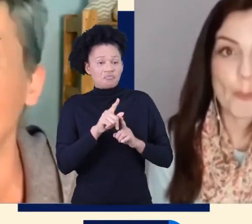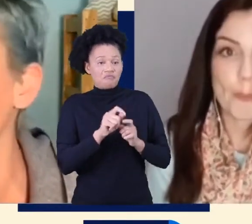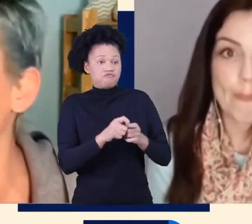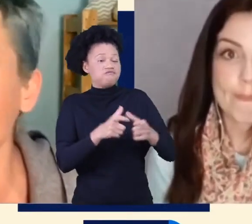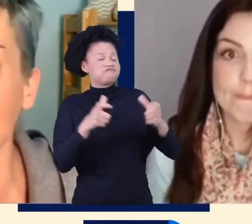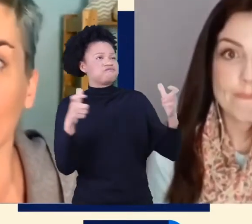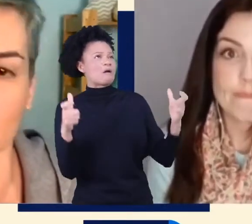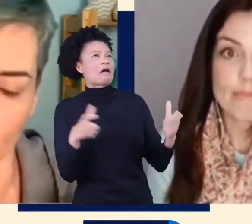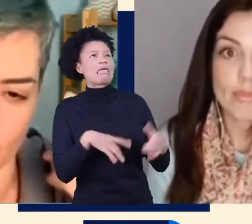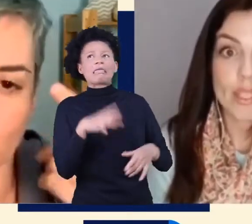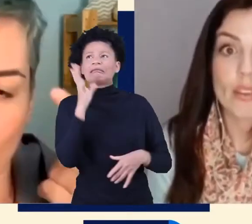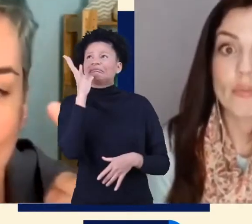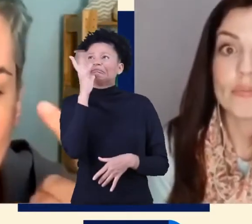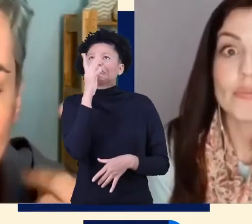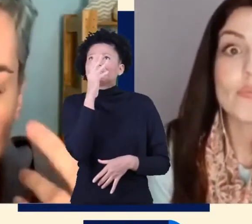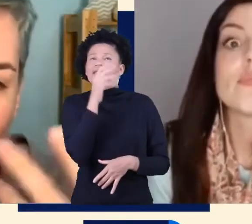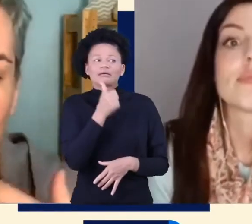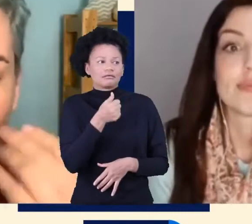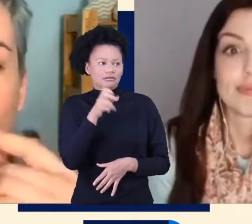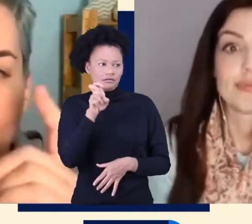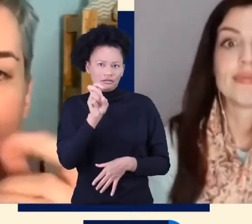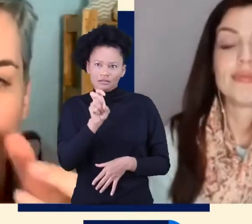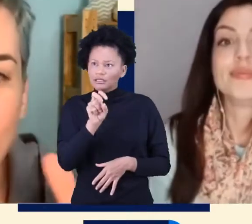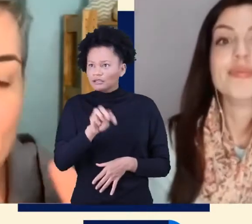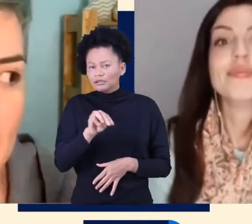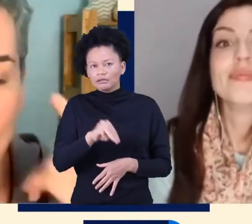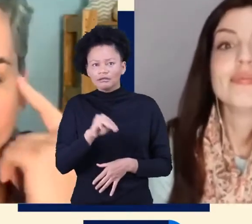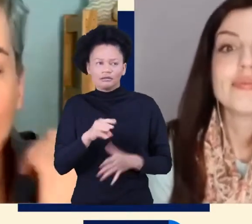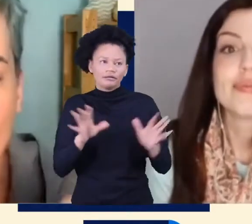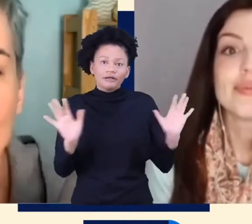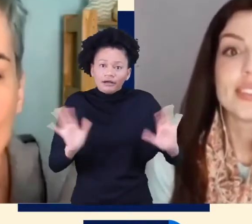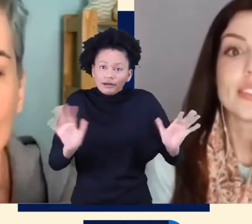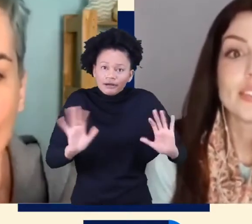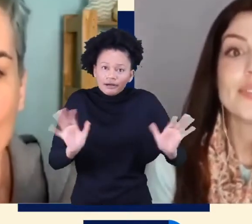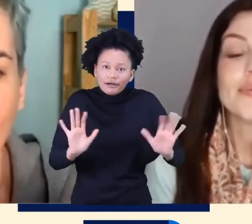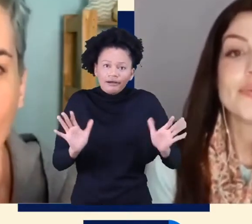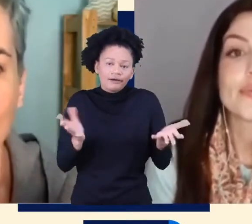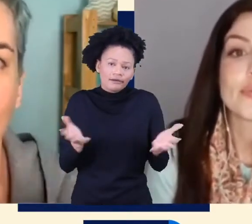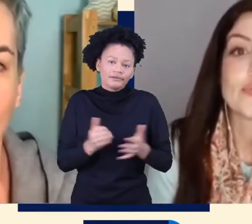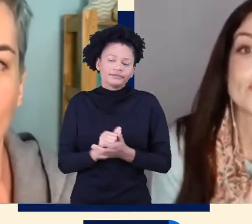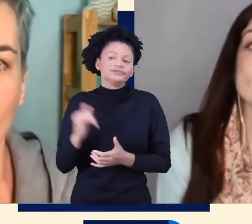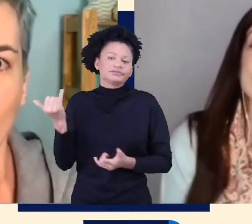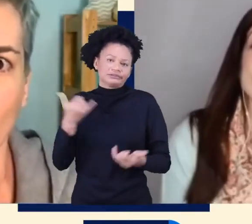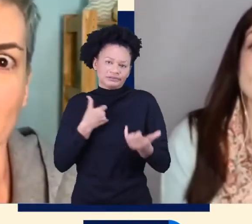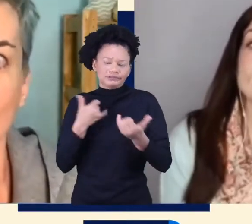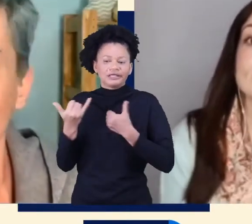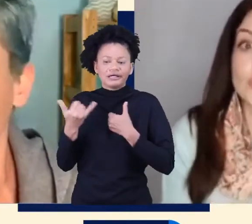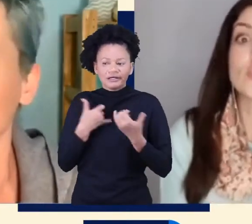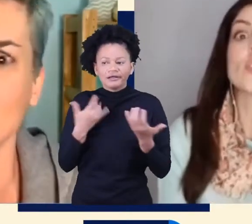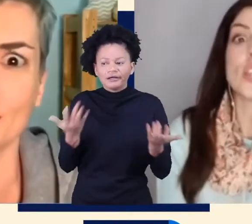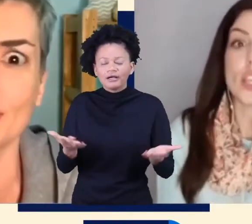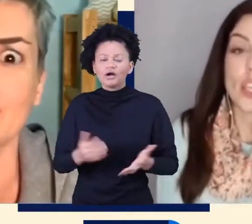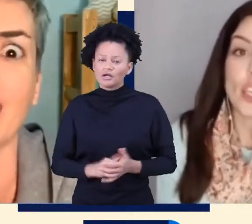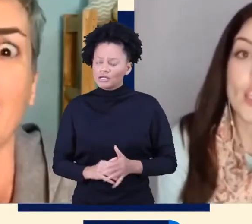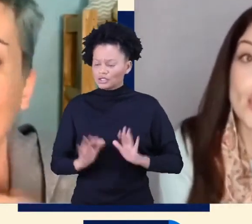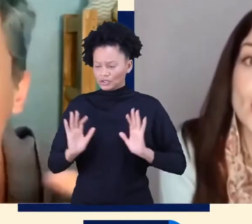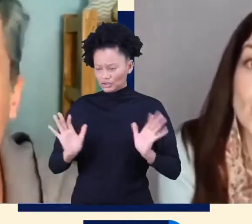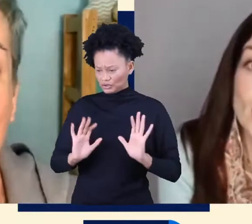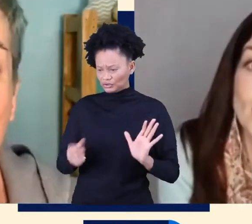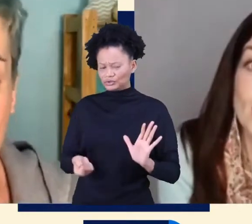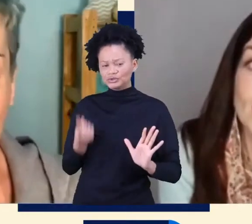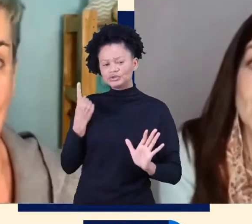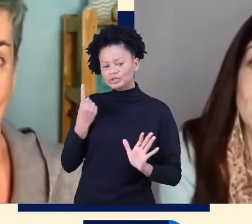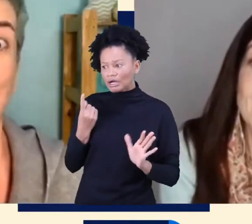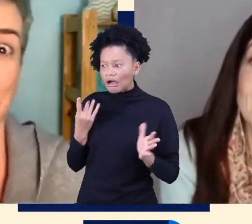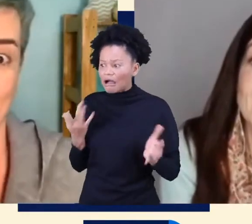demorei 15 minutos. Eu não tenho essa noção do tempo, mas eu ouvi isso num podcast. Aí ela até falava, mas nossa, 15 minutos. Sim. Ainda assim